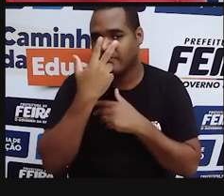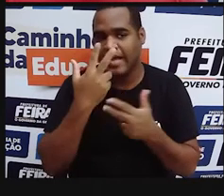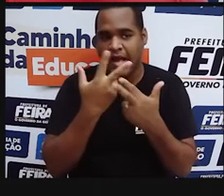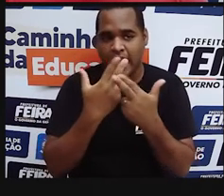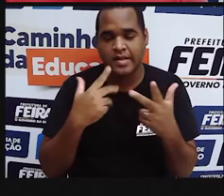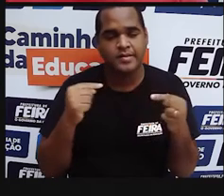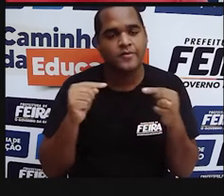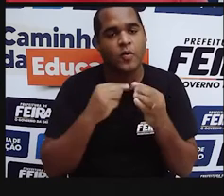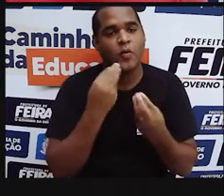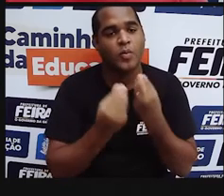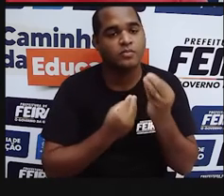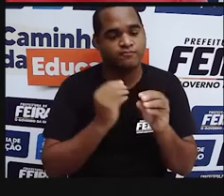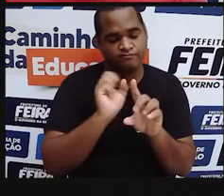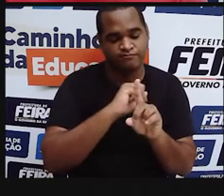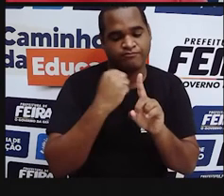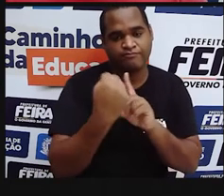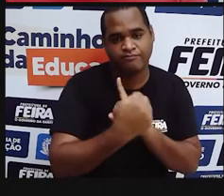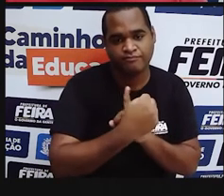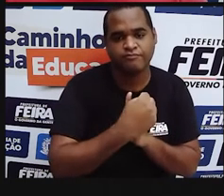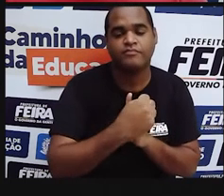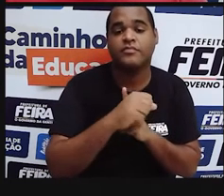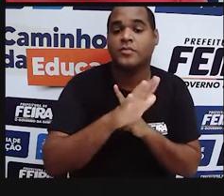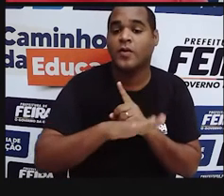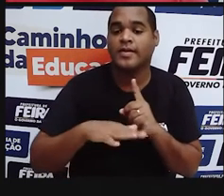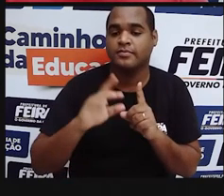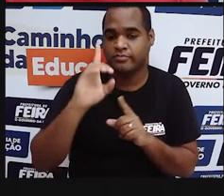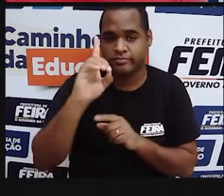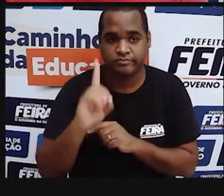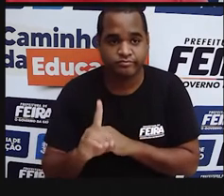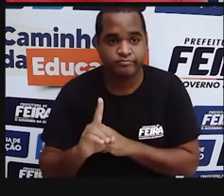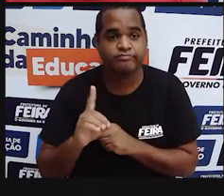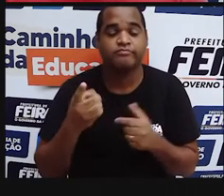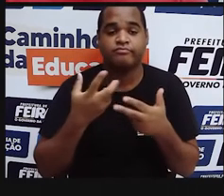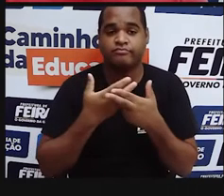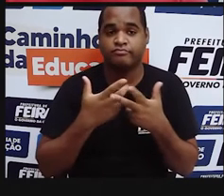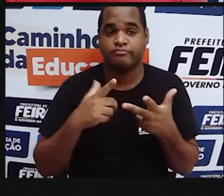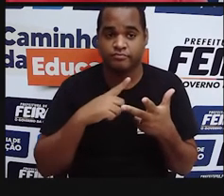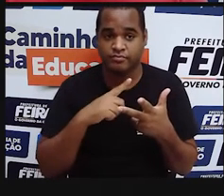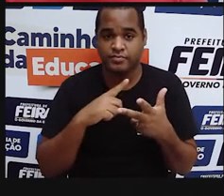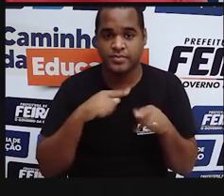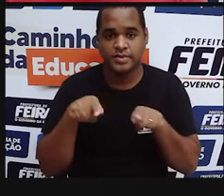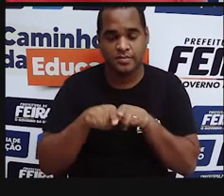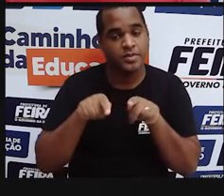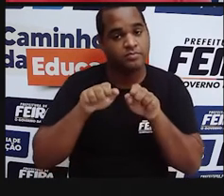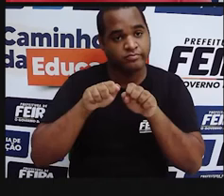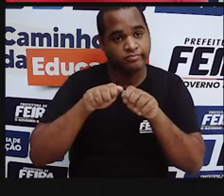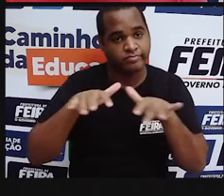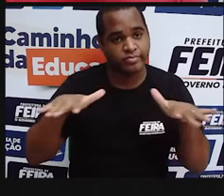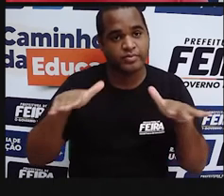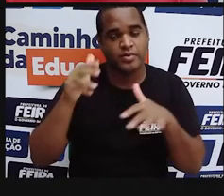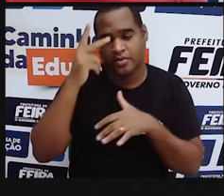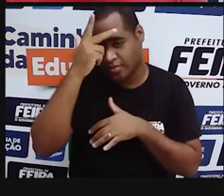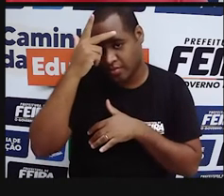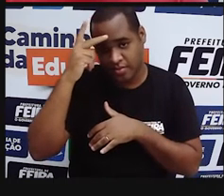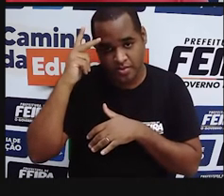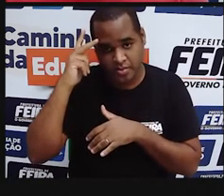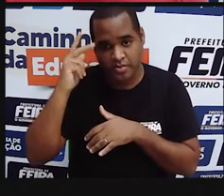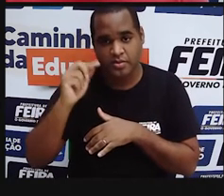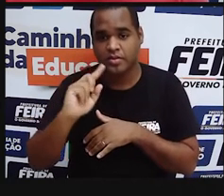gente valoriza muito na sociedade, né? Que é o nosso direito de... pela